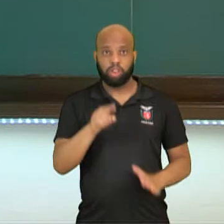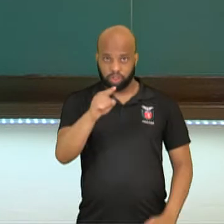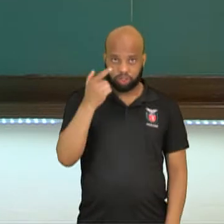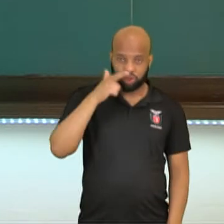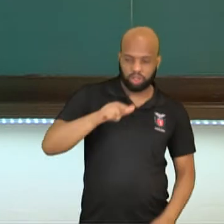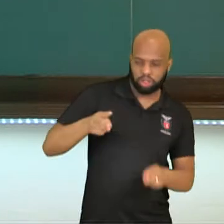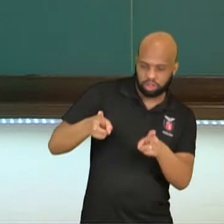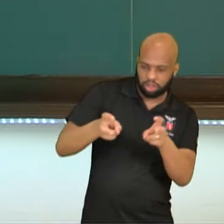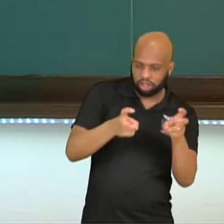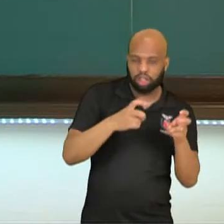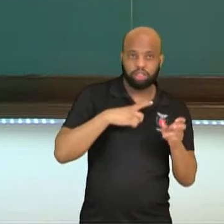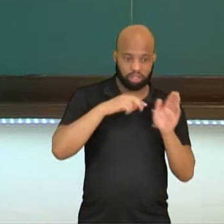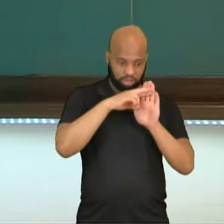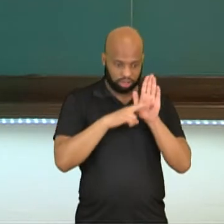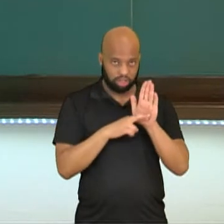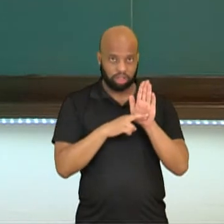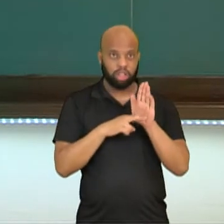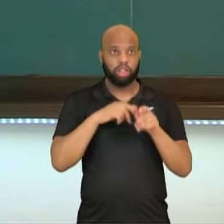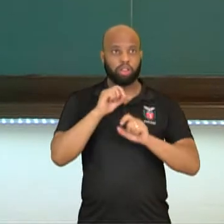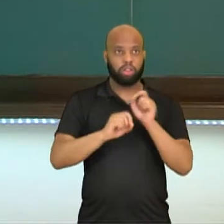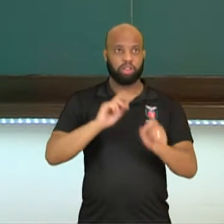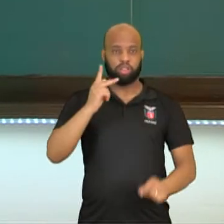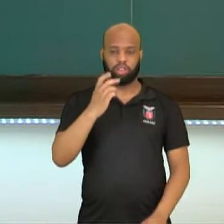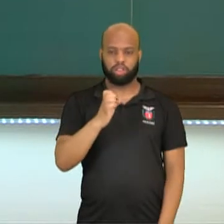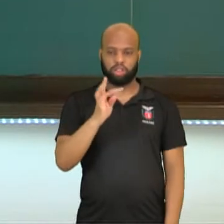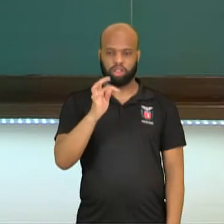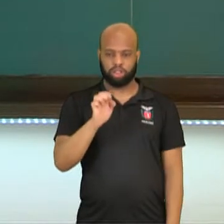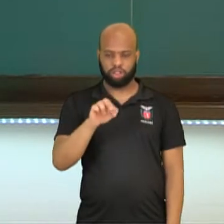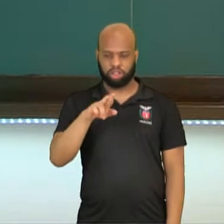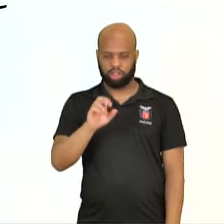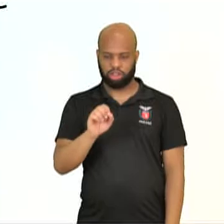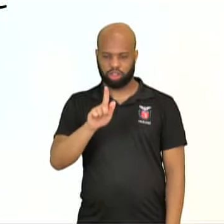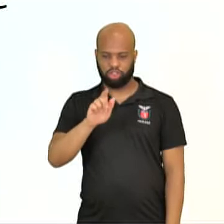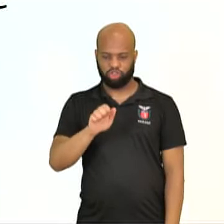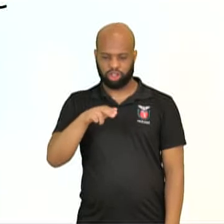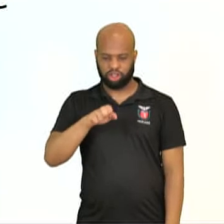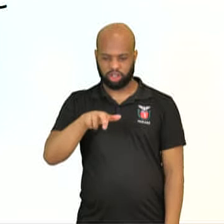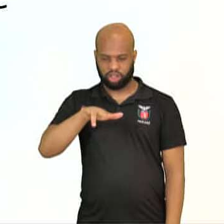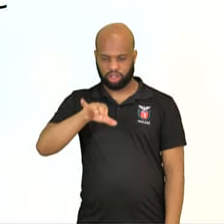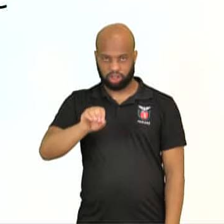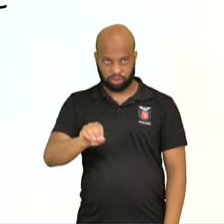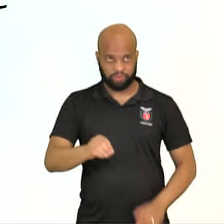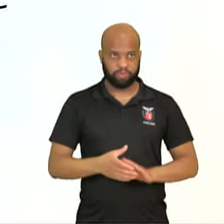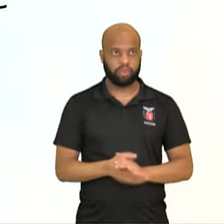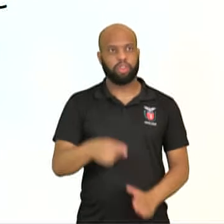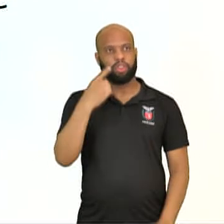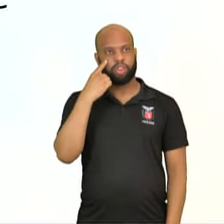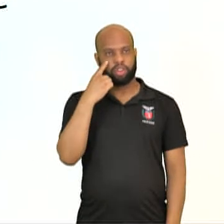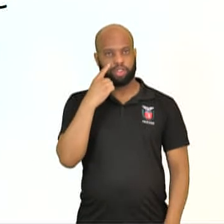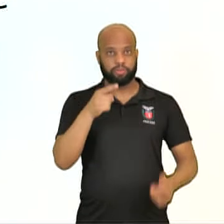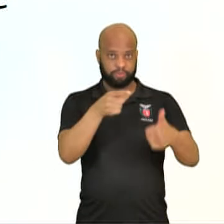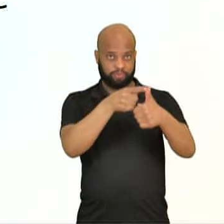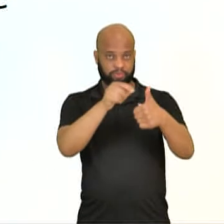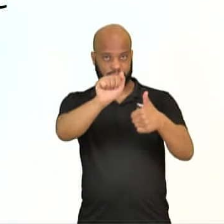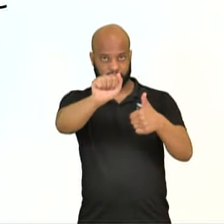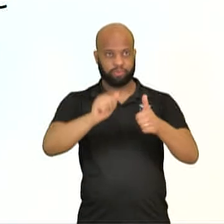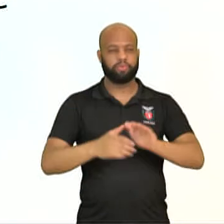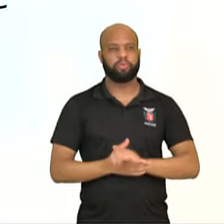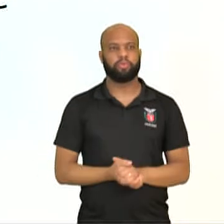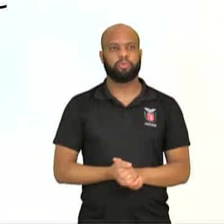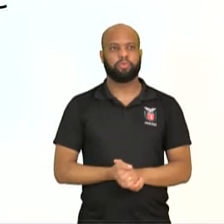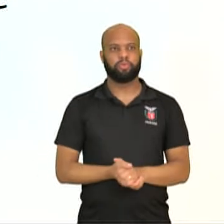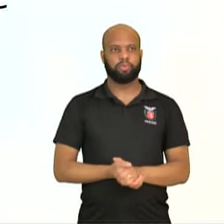Conseguiram observar as regrinhas dos heterogenéricos aqui, ó, vamos ver, ó, letra A, el